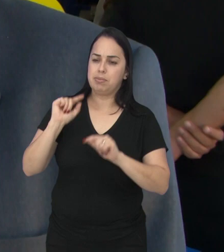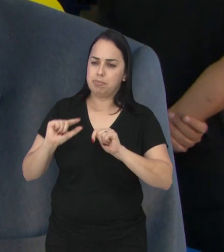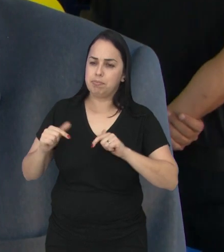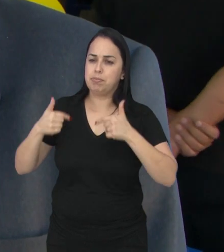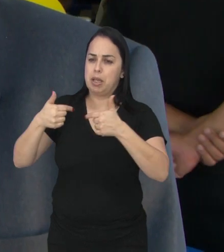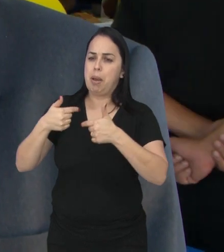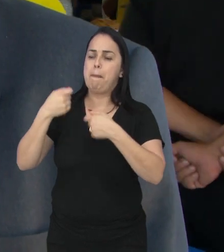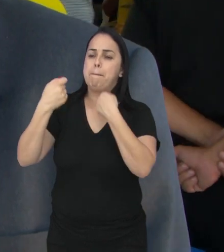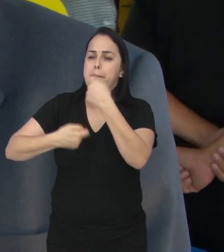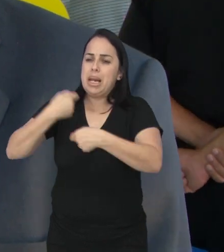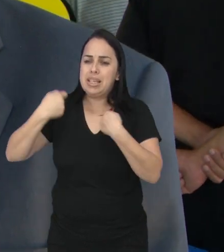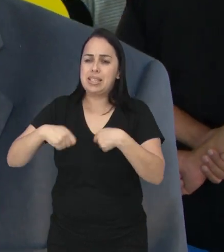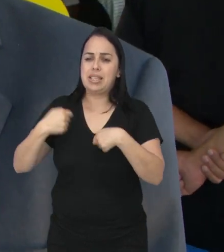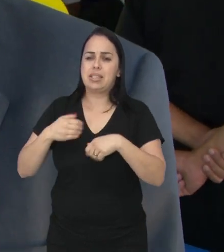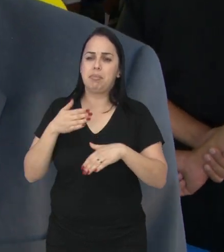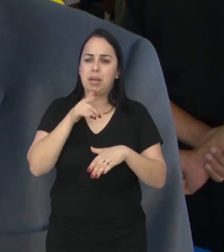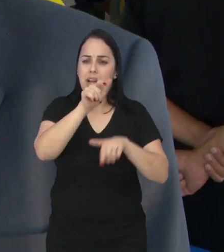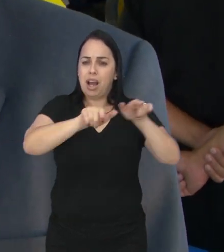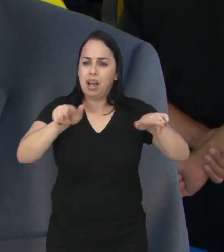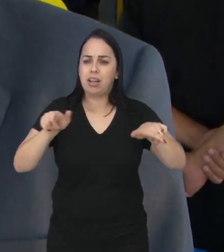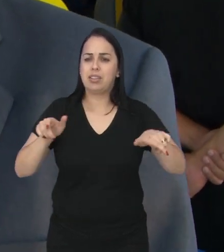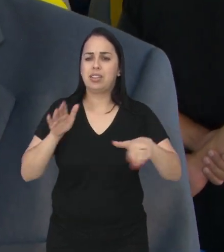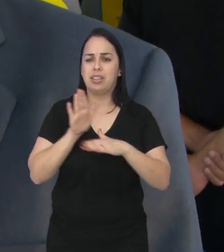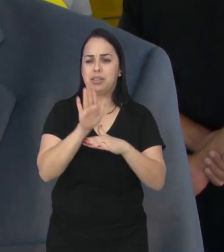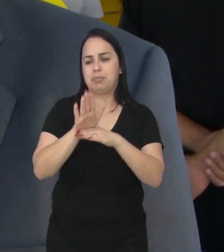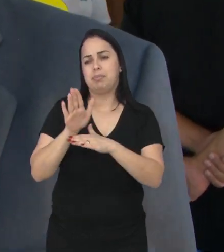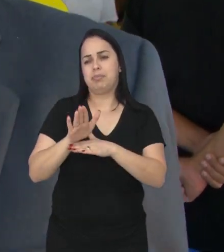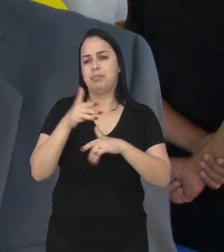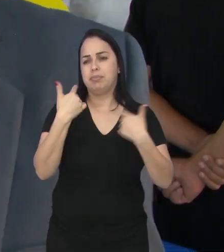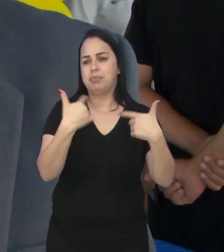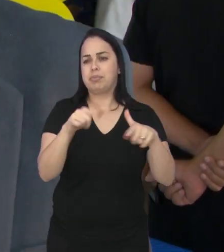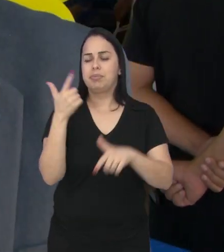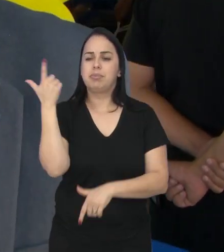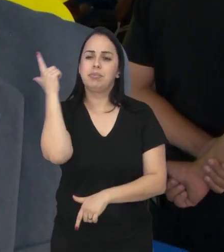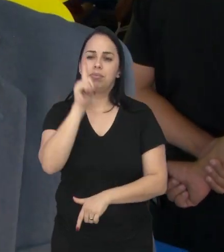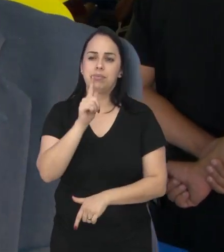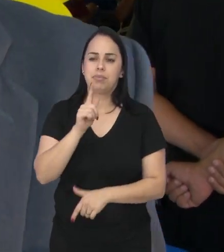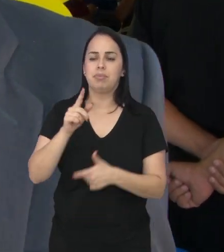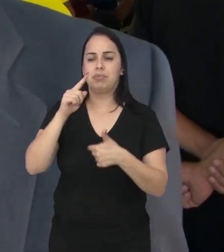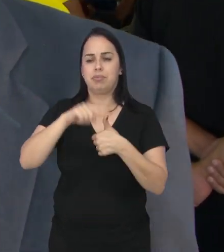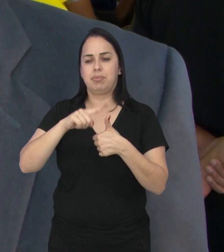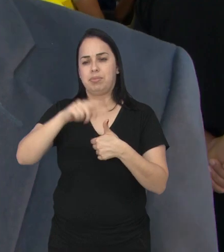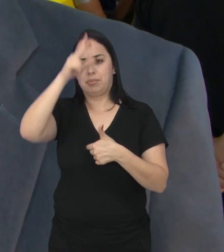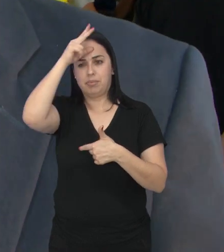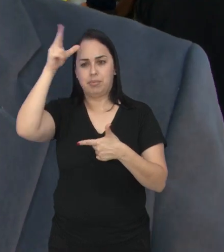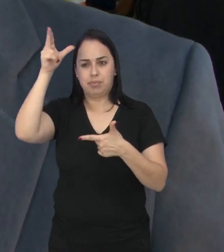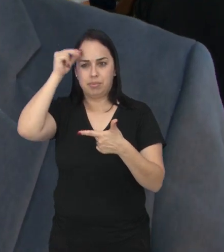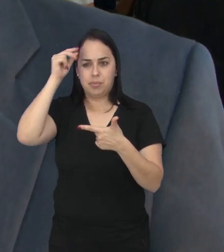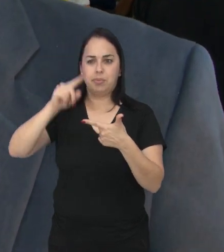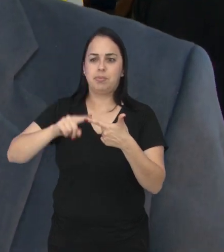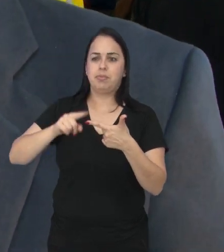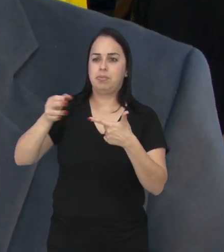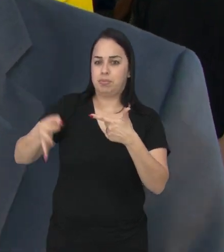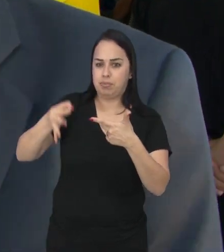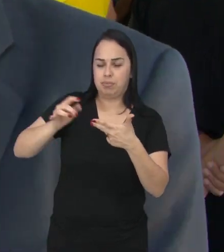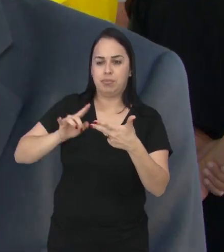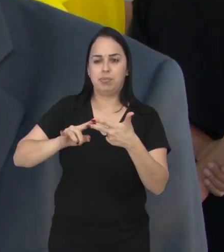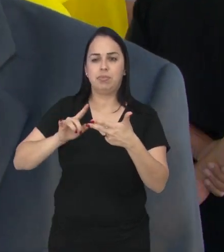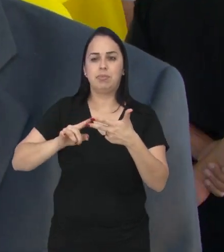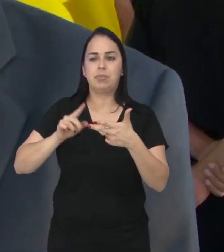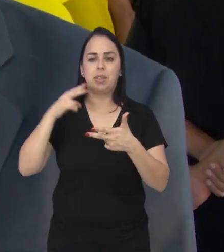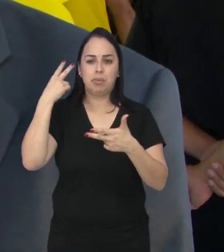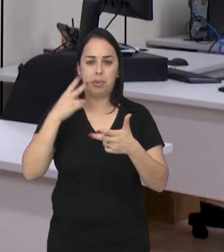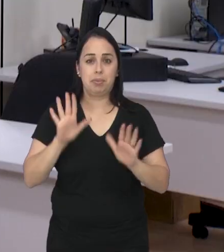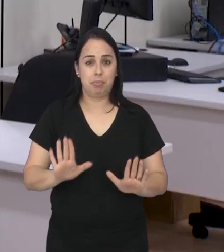é se esforçar para que essas pessoas possam trabalhar tanto poder executivo poder legislativo e até mesmo